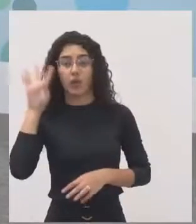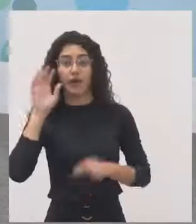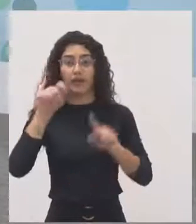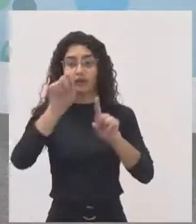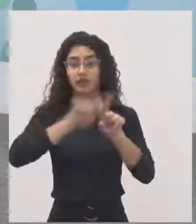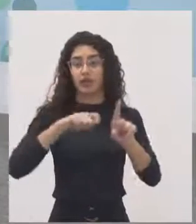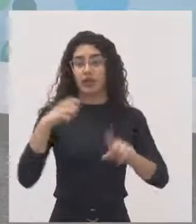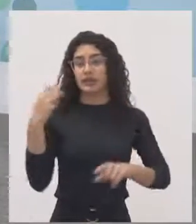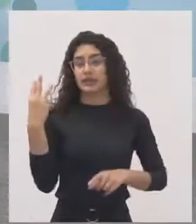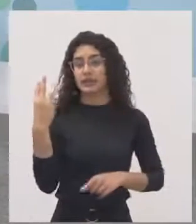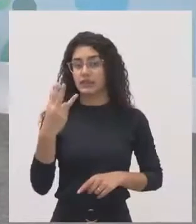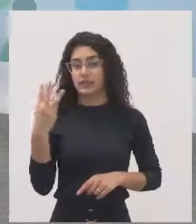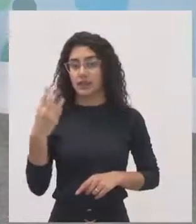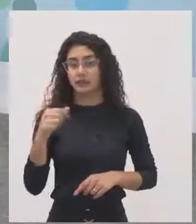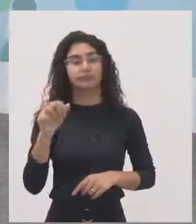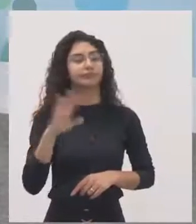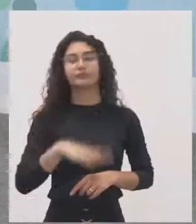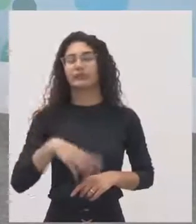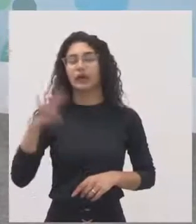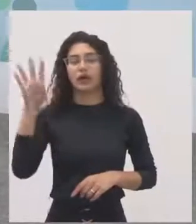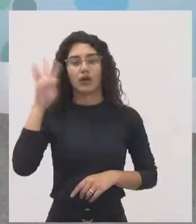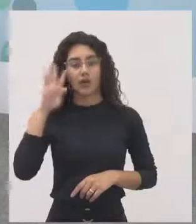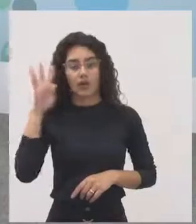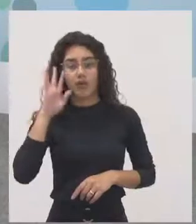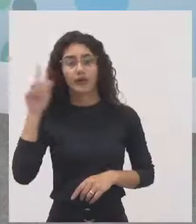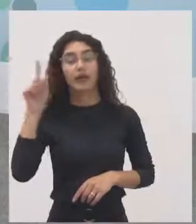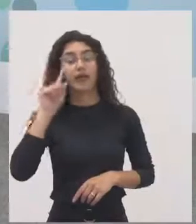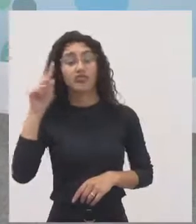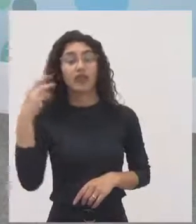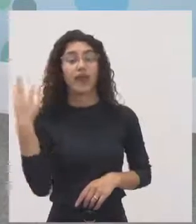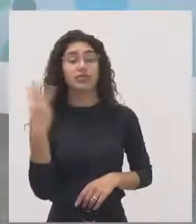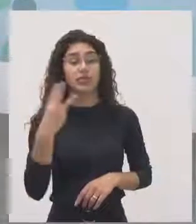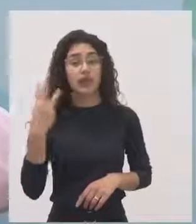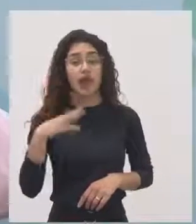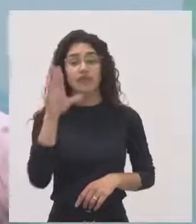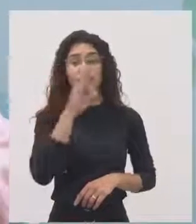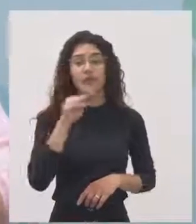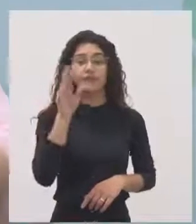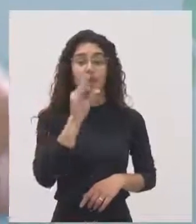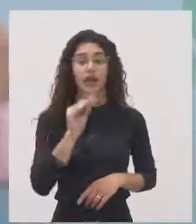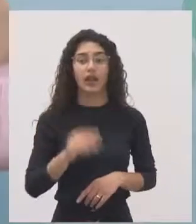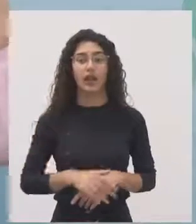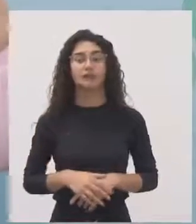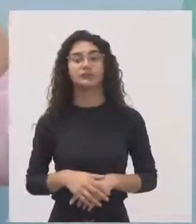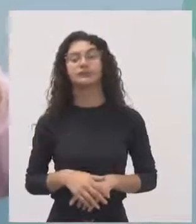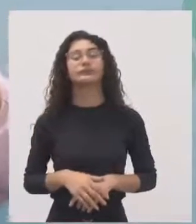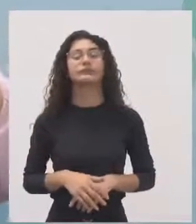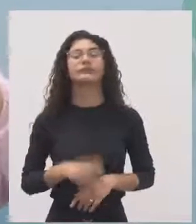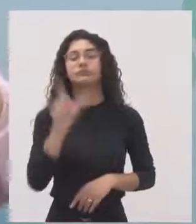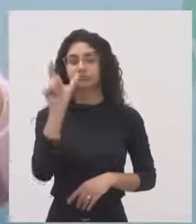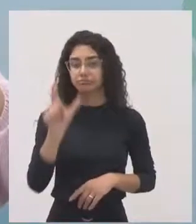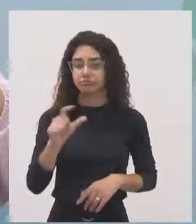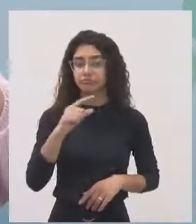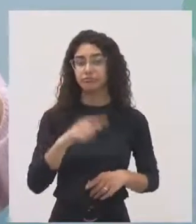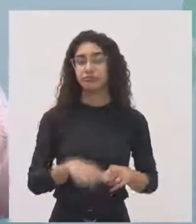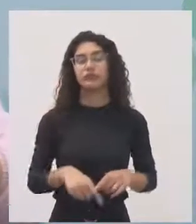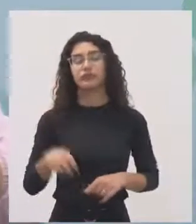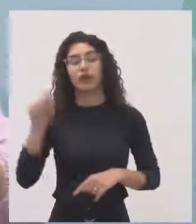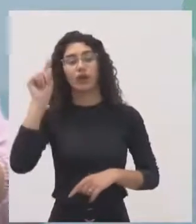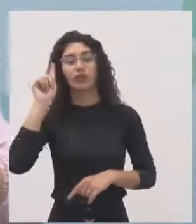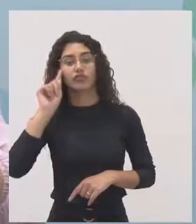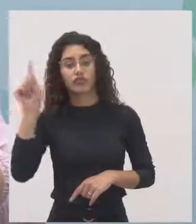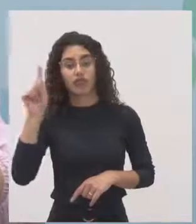do feriado, vocês vão vir aí já, né? Depois, pós-feriado, a gente vai falar com a Khan Academy. No dia 10